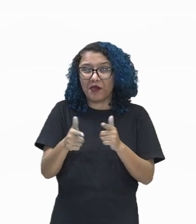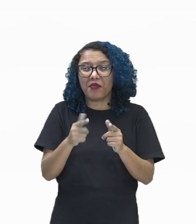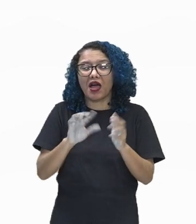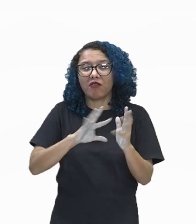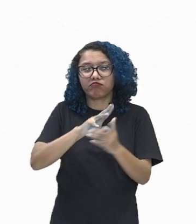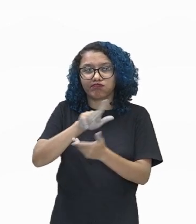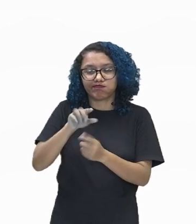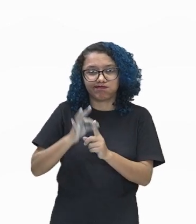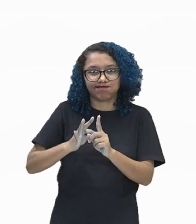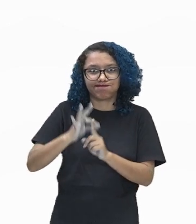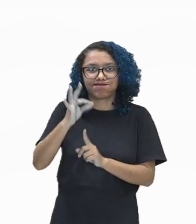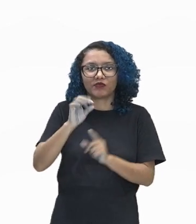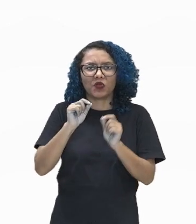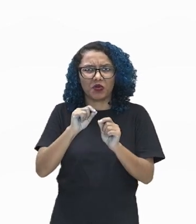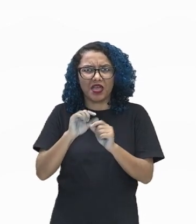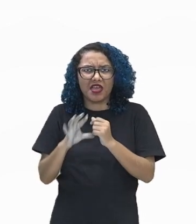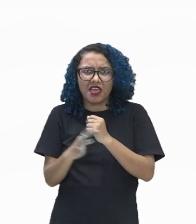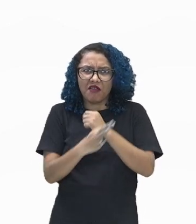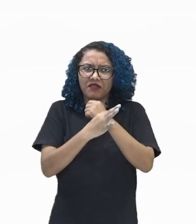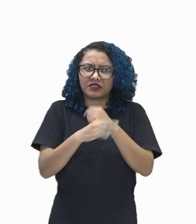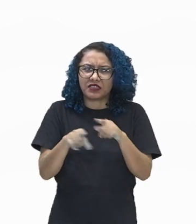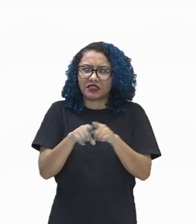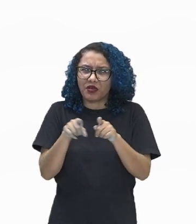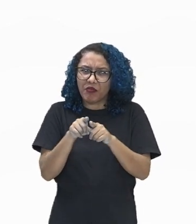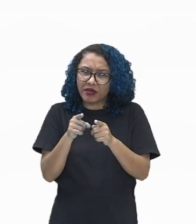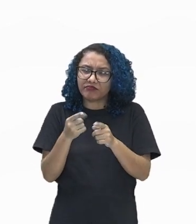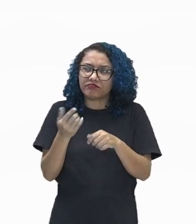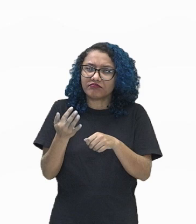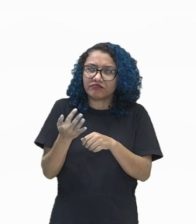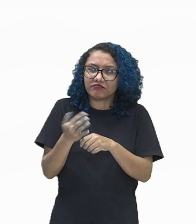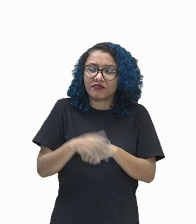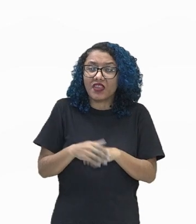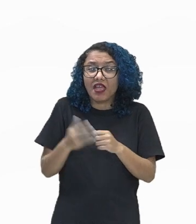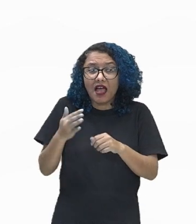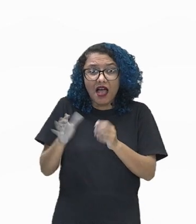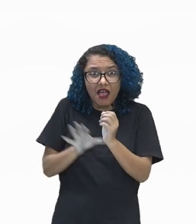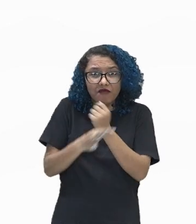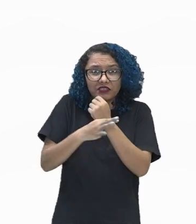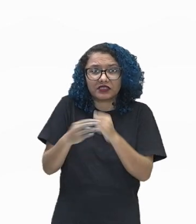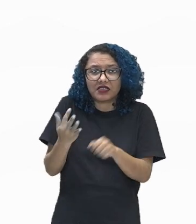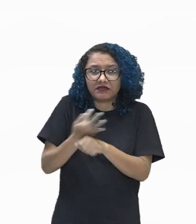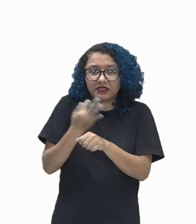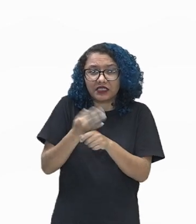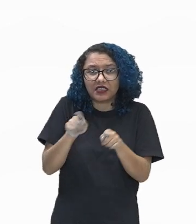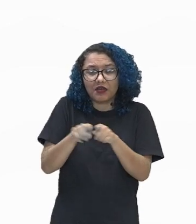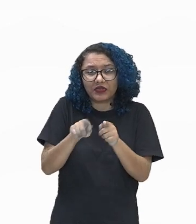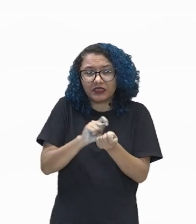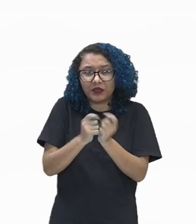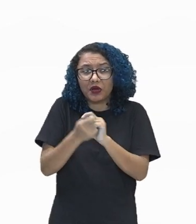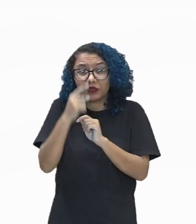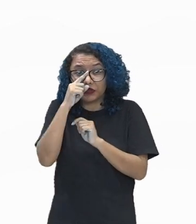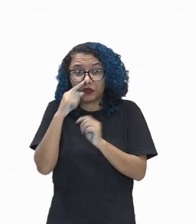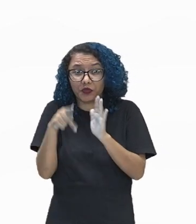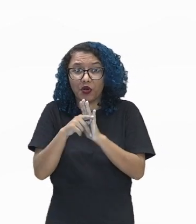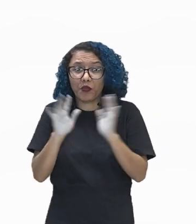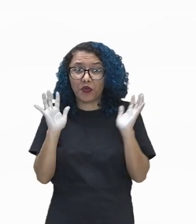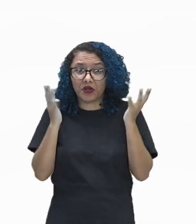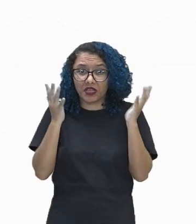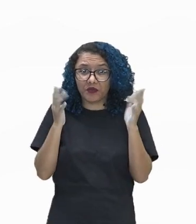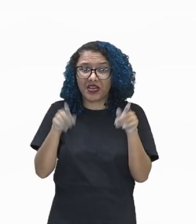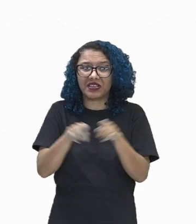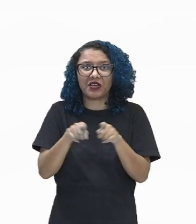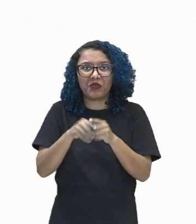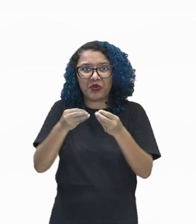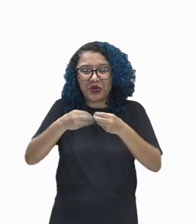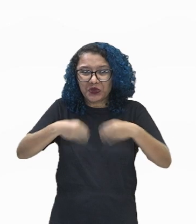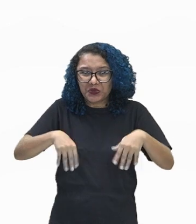a resiliência e a adaptação a riscos climáticos e catástrofes naturais em todos os países.